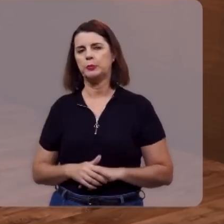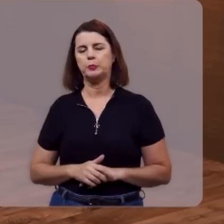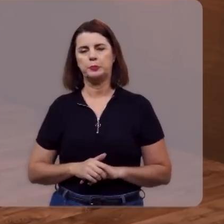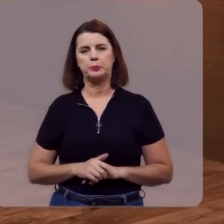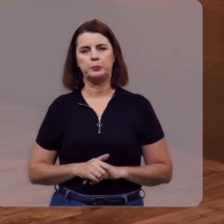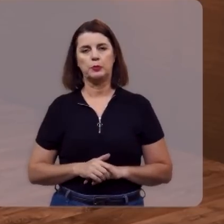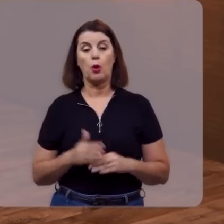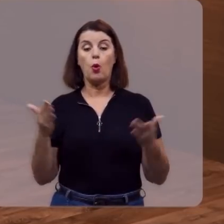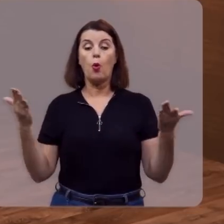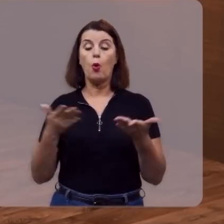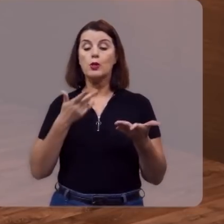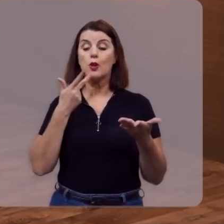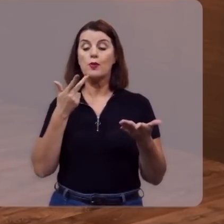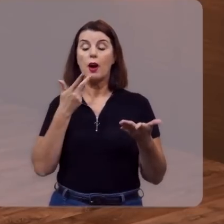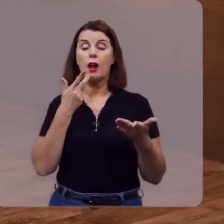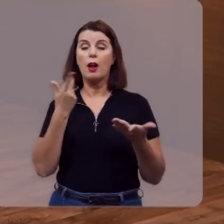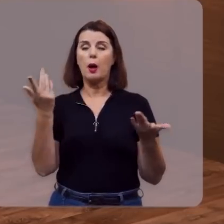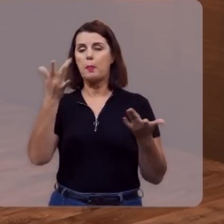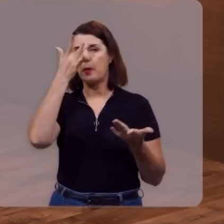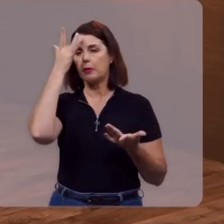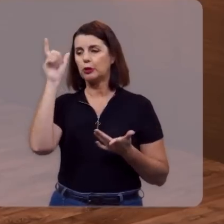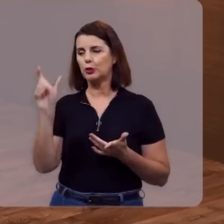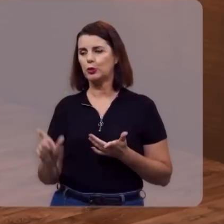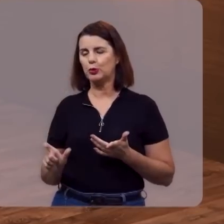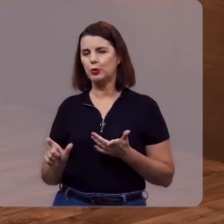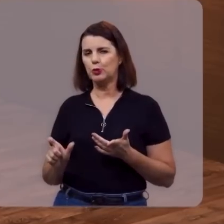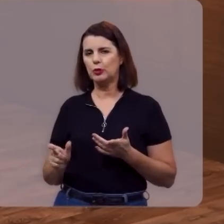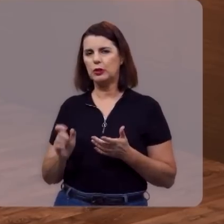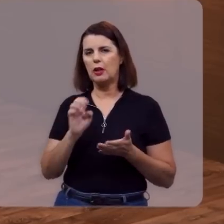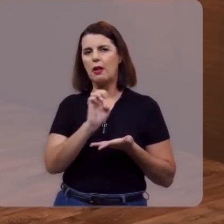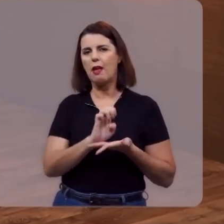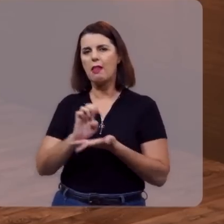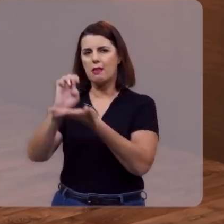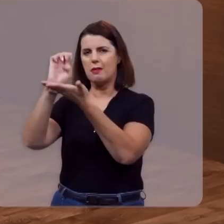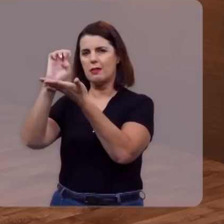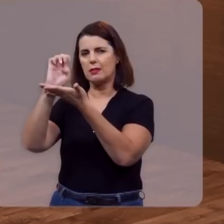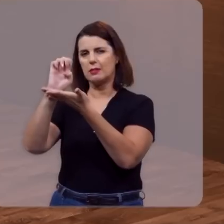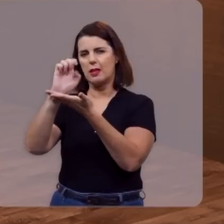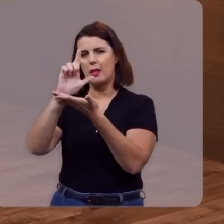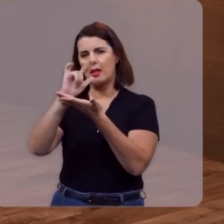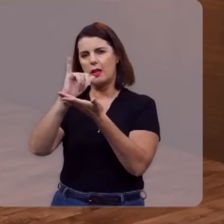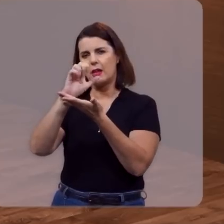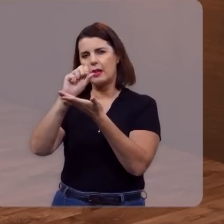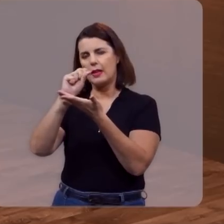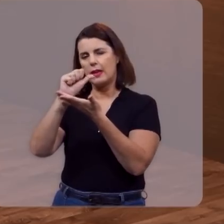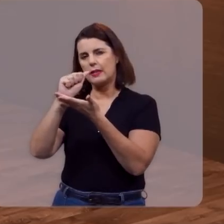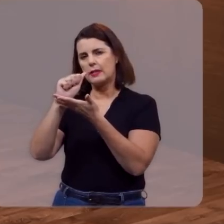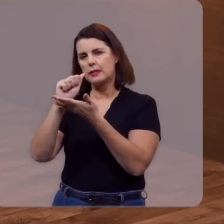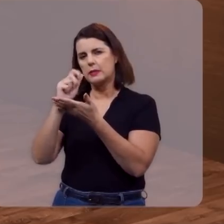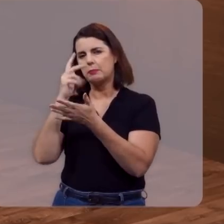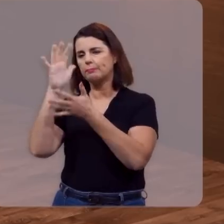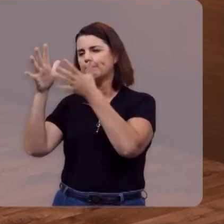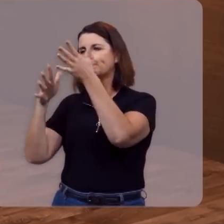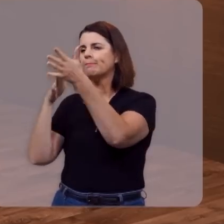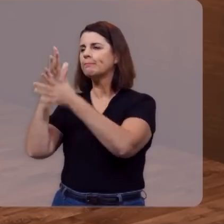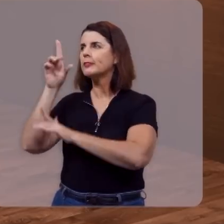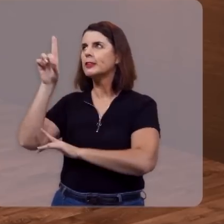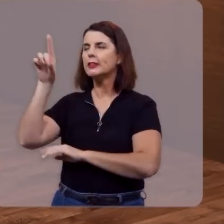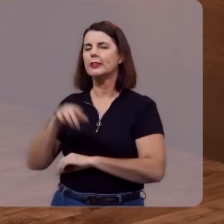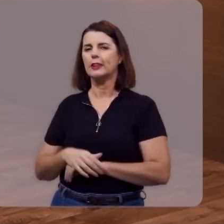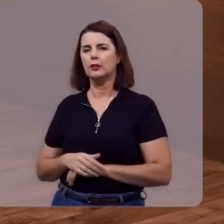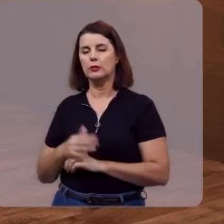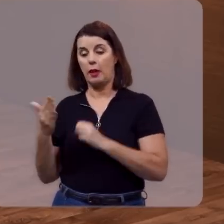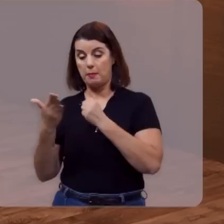Deus. Hoje eu quero falar de um personagem bíblico, Elias, Boca de Deus. E vamos basear